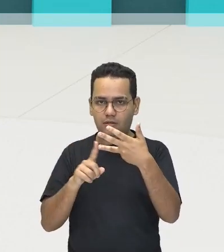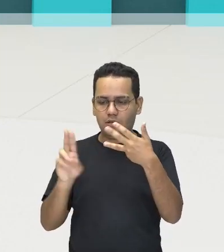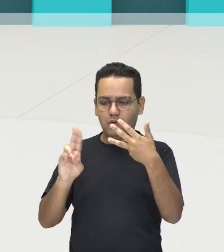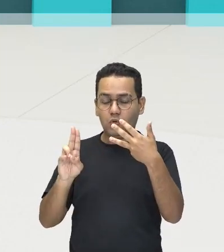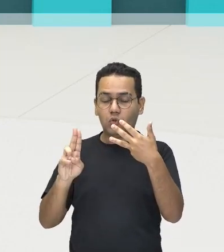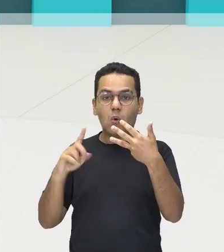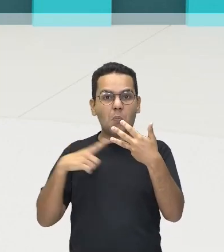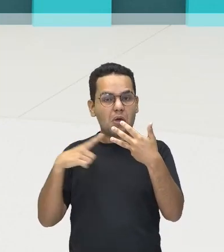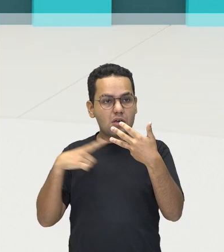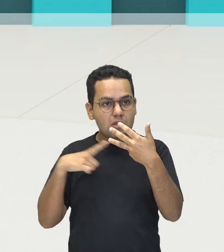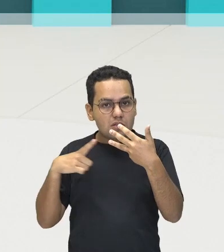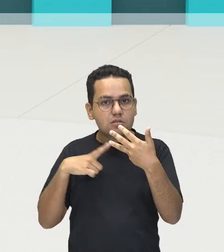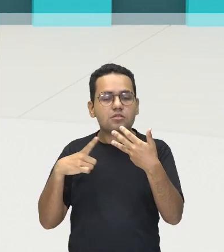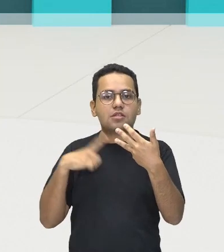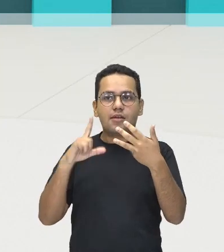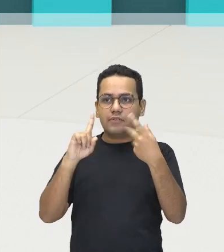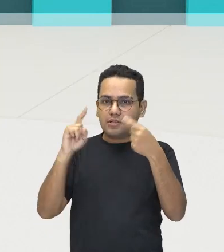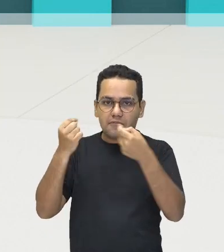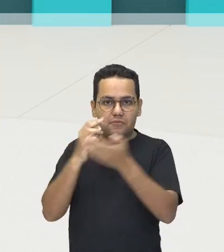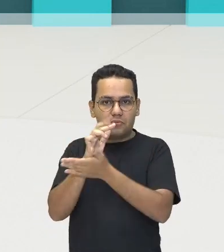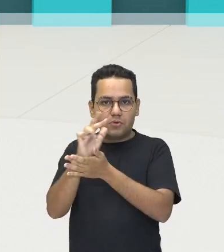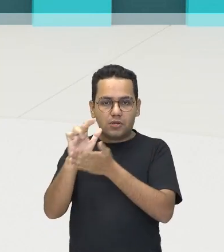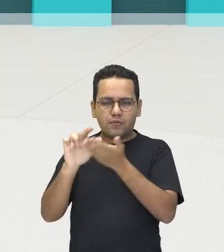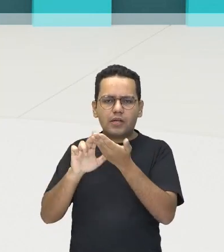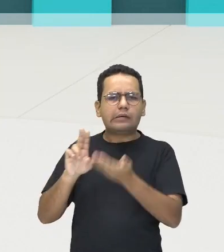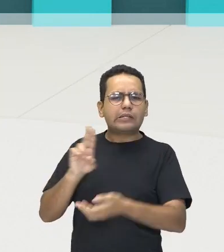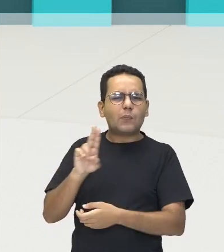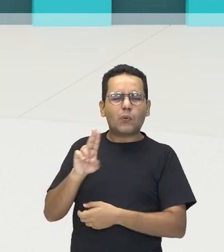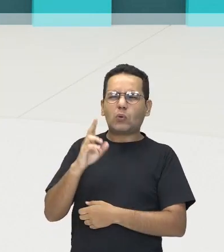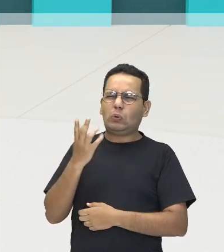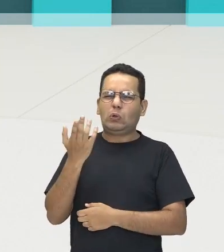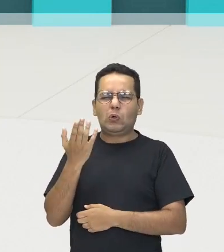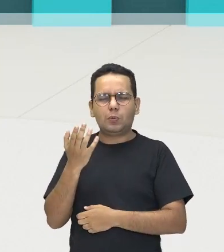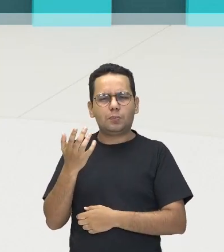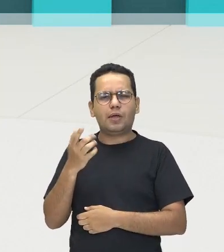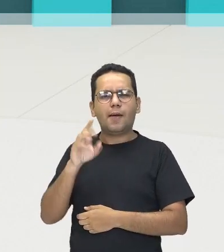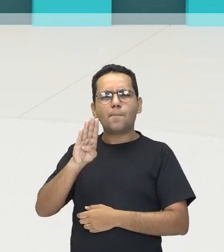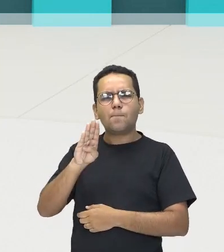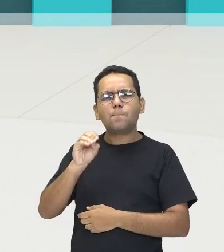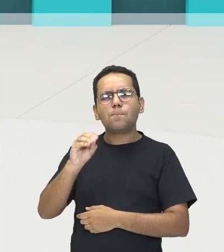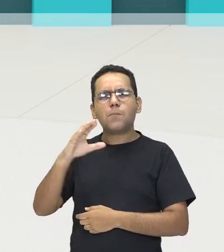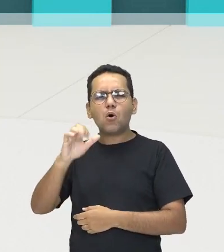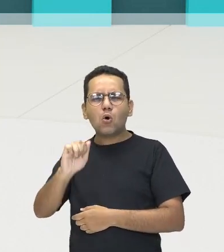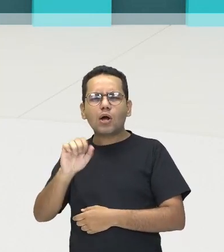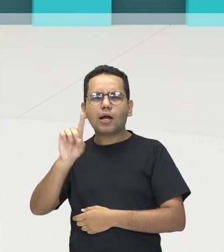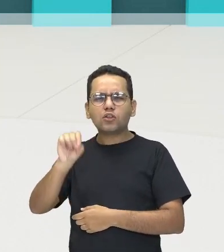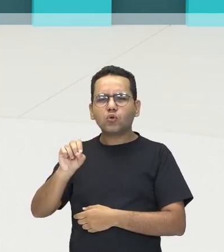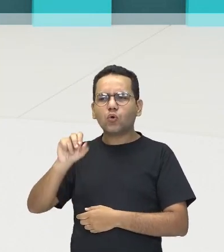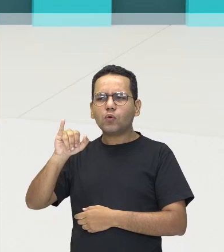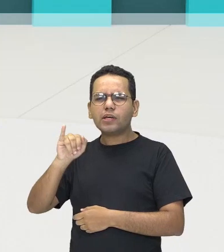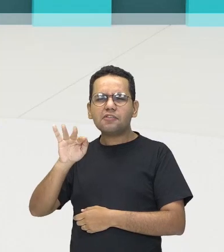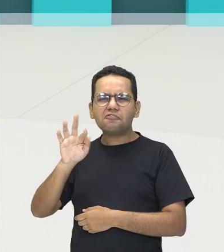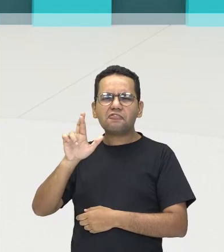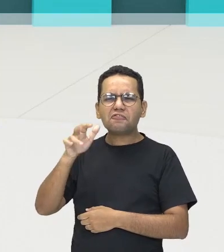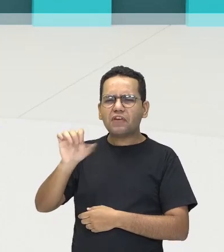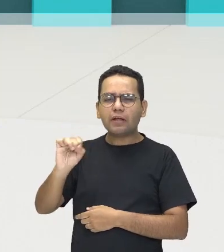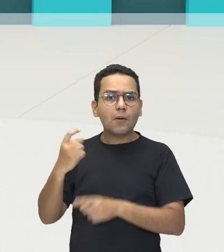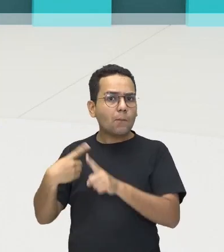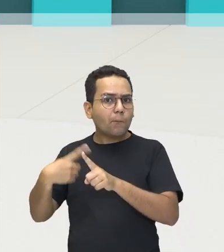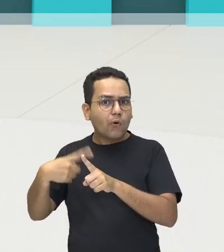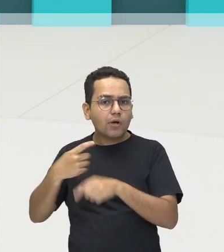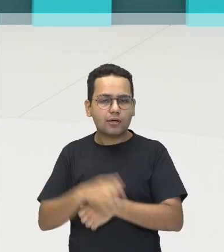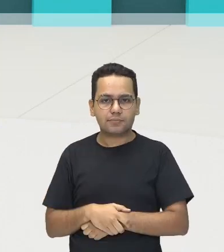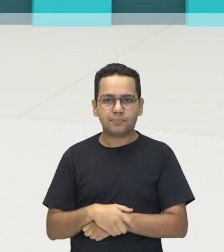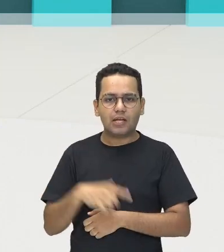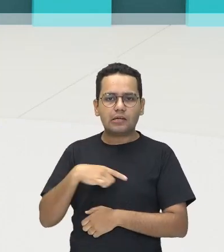polêmico, afinal, ele foi conhecido como Boca do Inferno, justamente porque, além dessa questão religiosa, né, de que ele pedia perdão a Deus